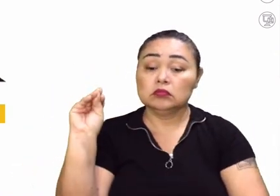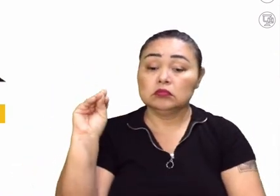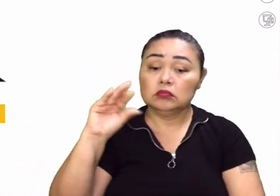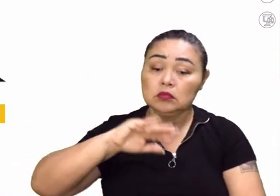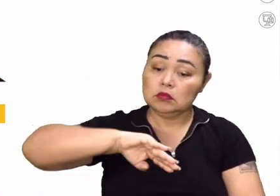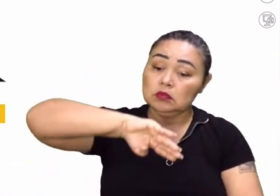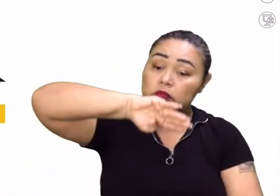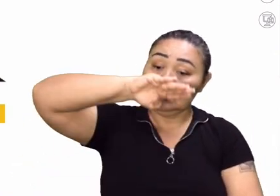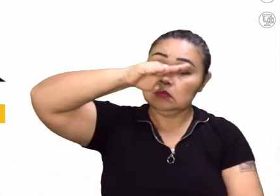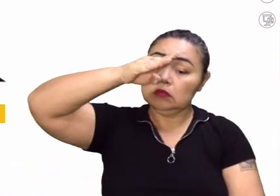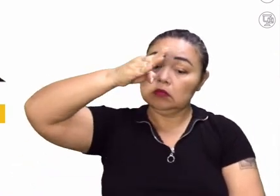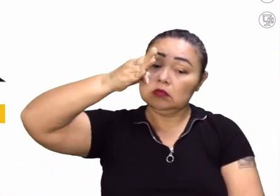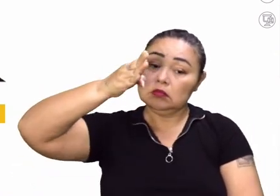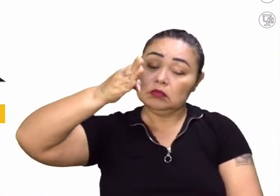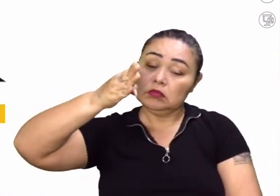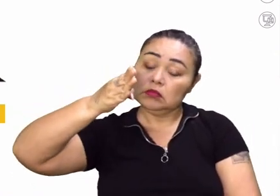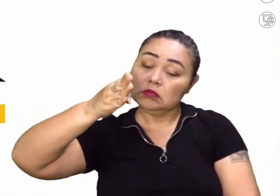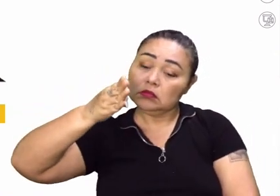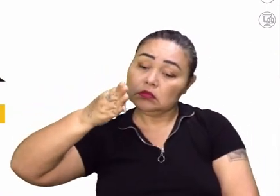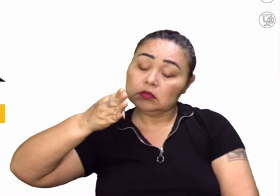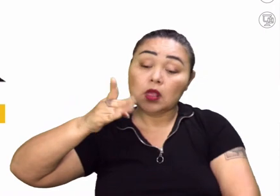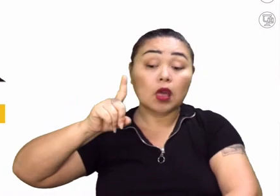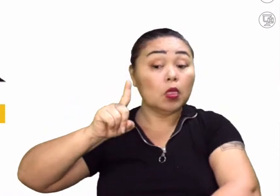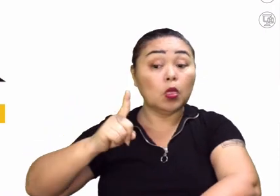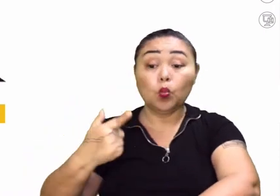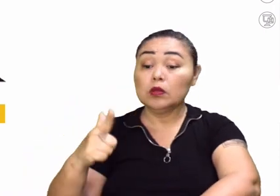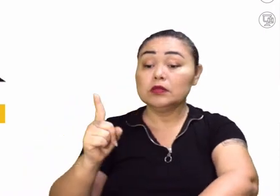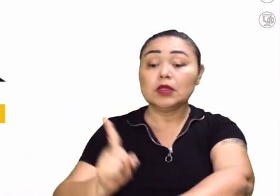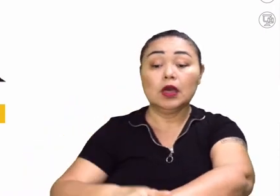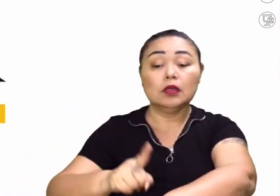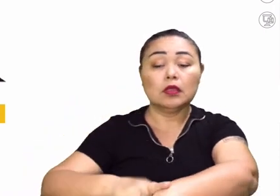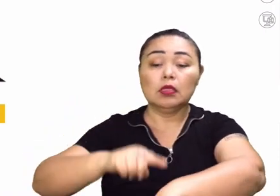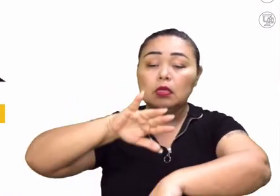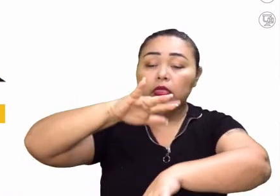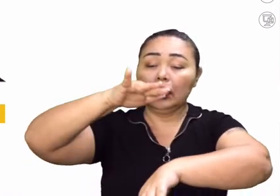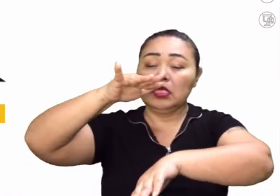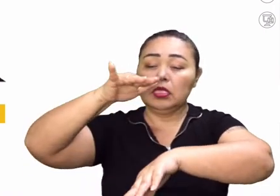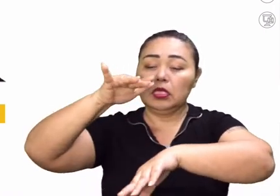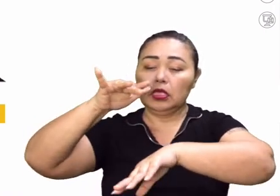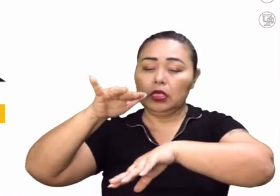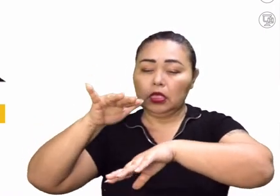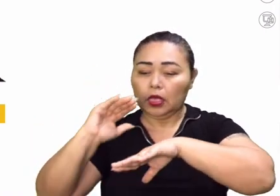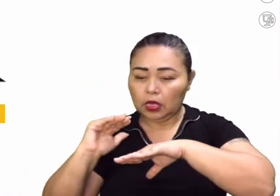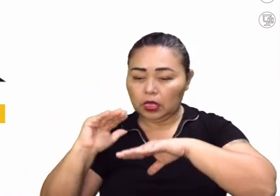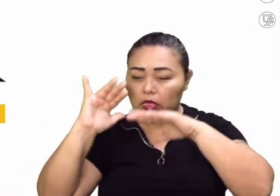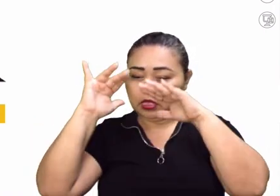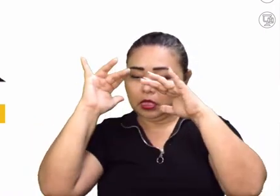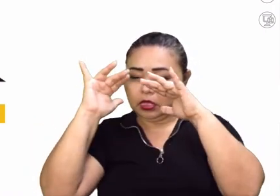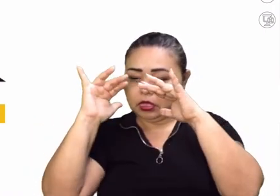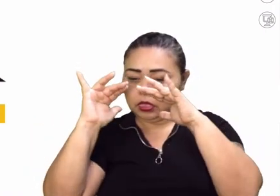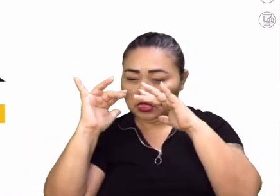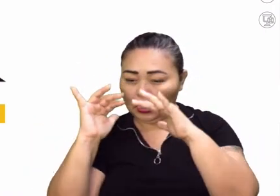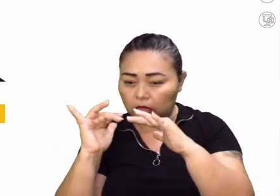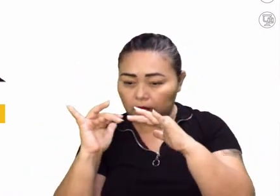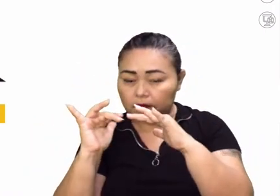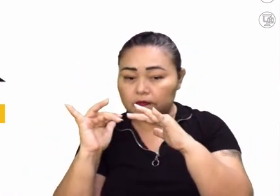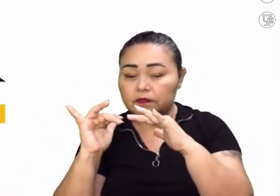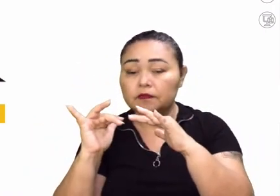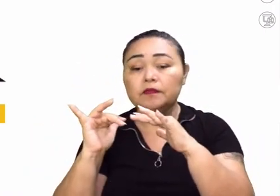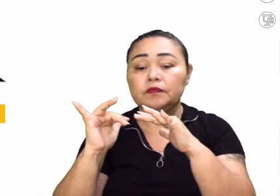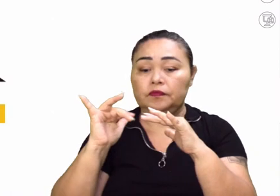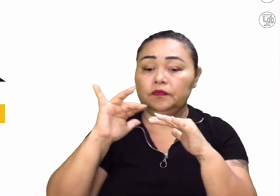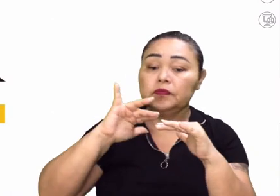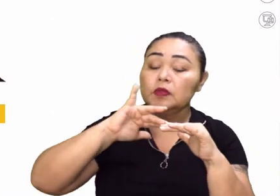ser alta não teve o tempo suficiente para ver se desgaste exatamente E aí e essas